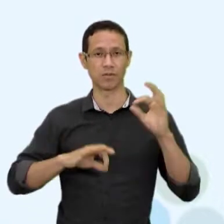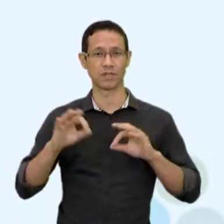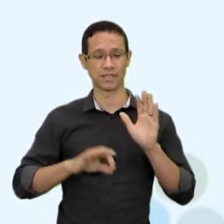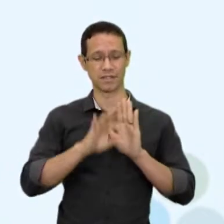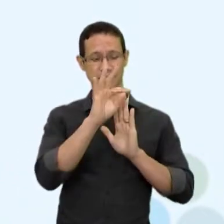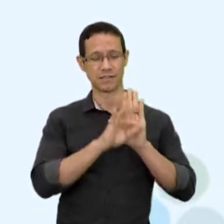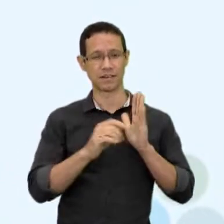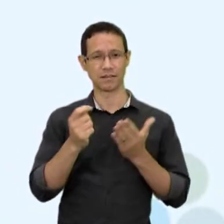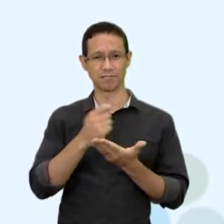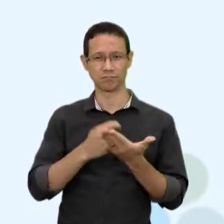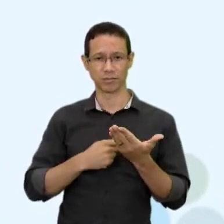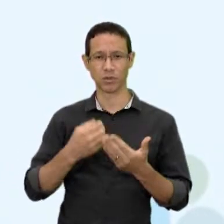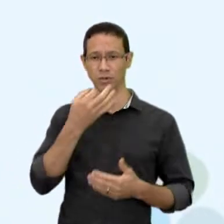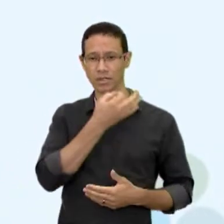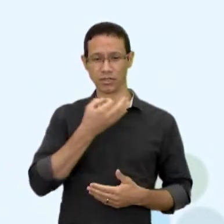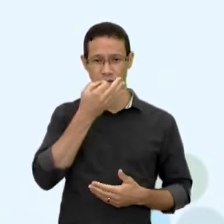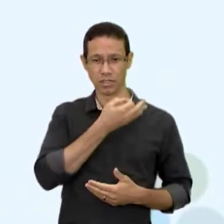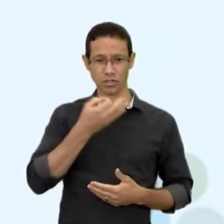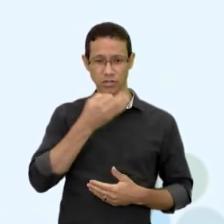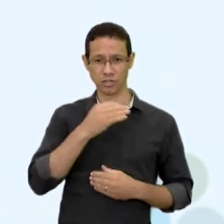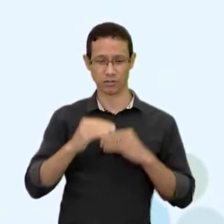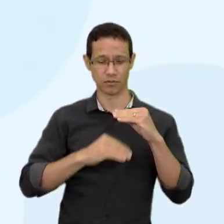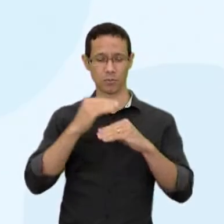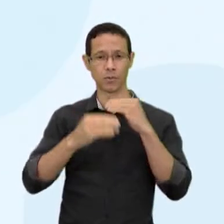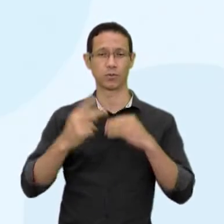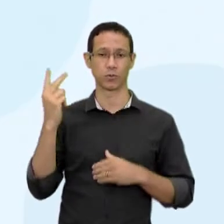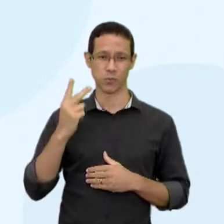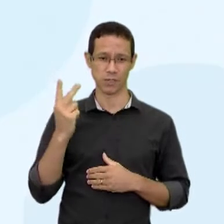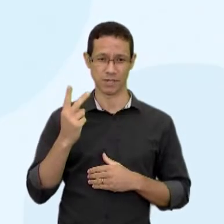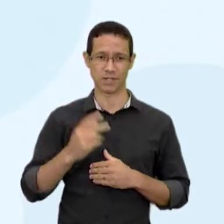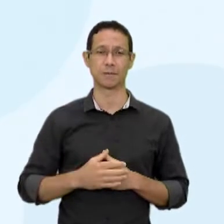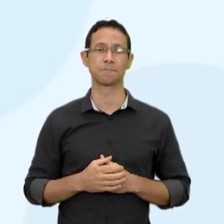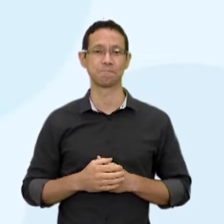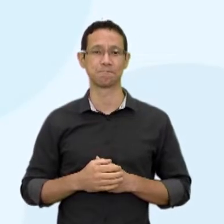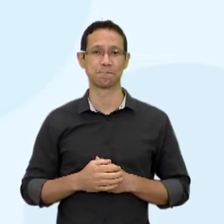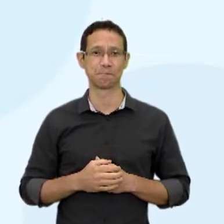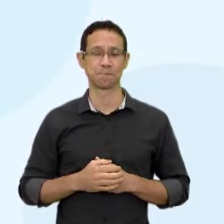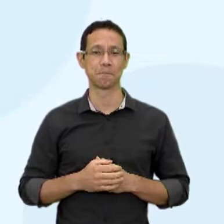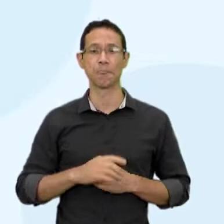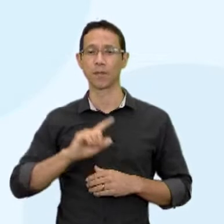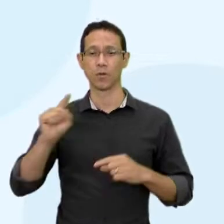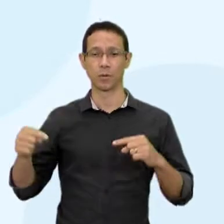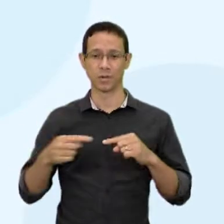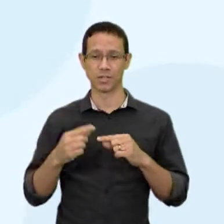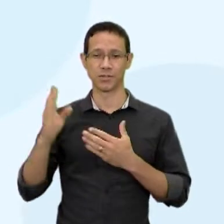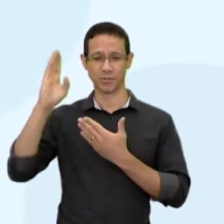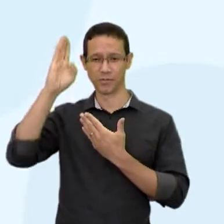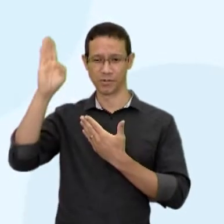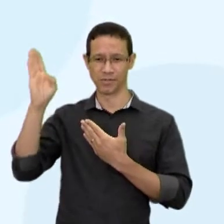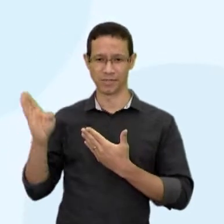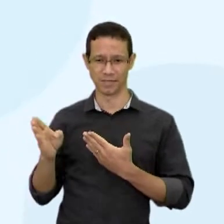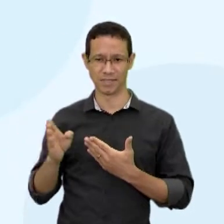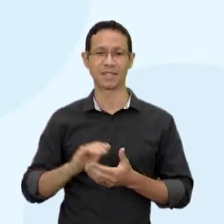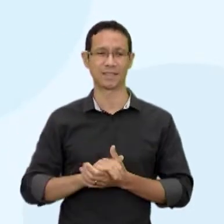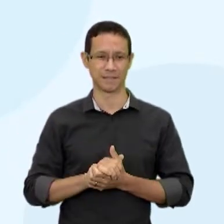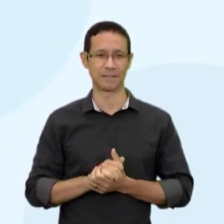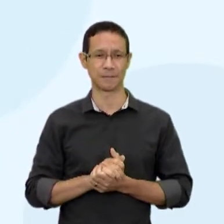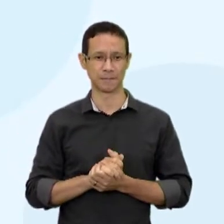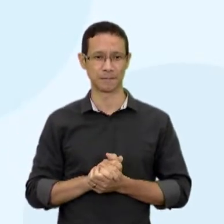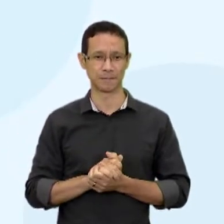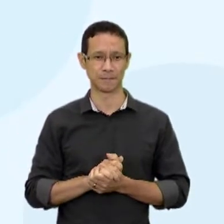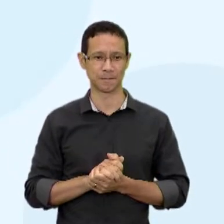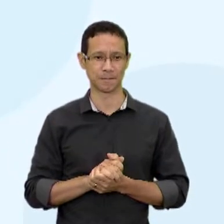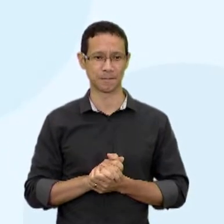produção textual e oralidade, então desenvolvimento 2, ok? Nós temos aí alguns objetivos, tá?